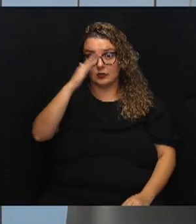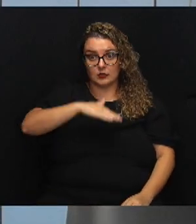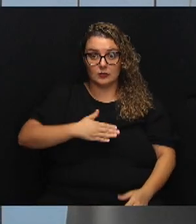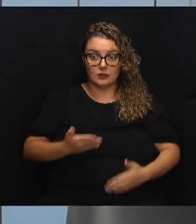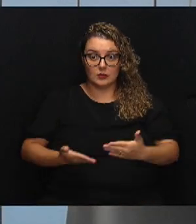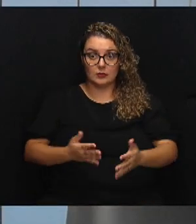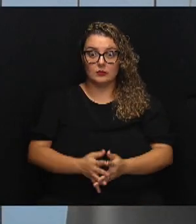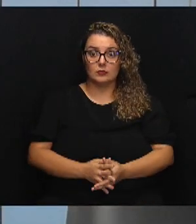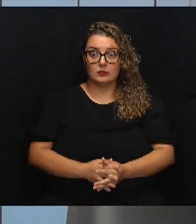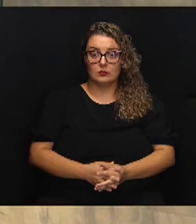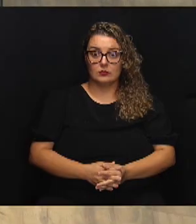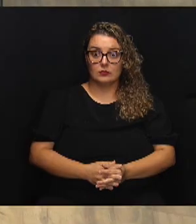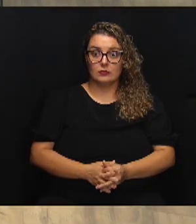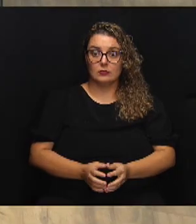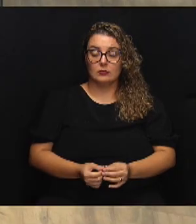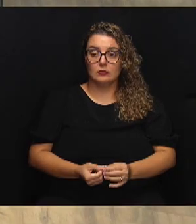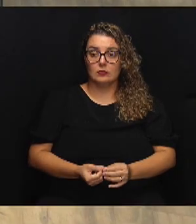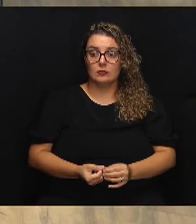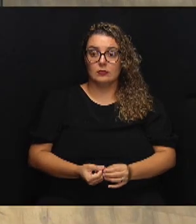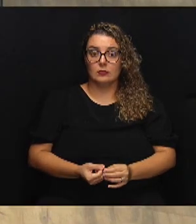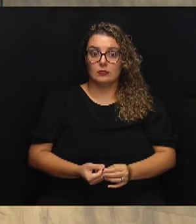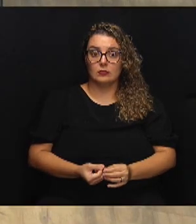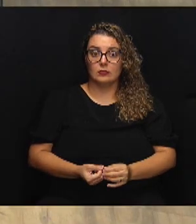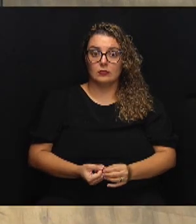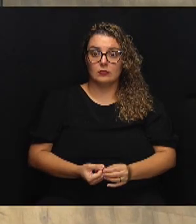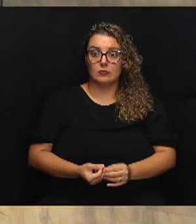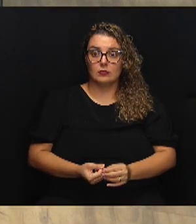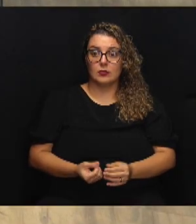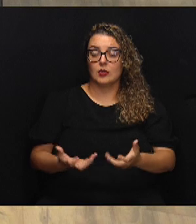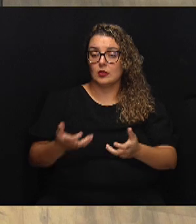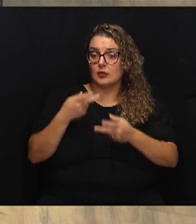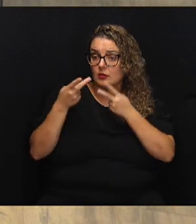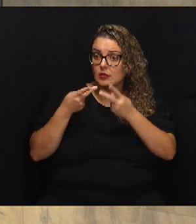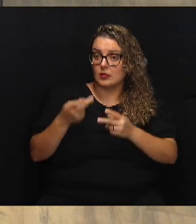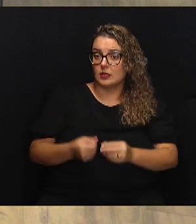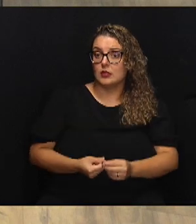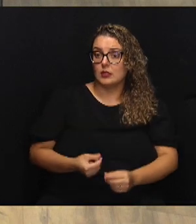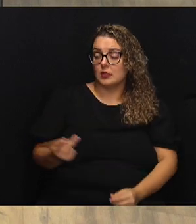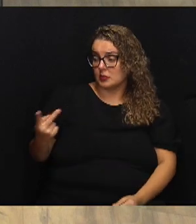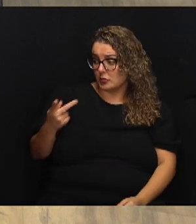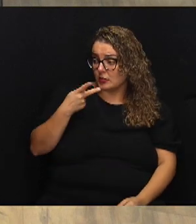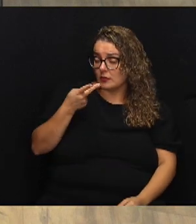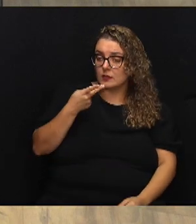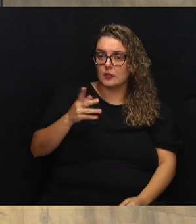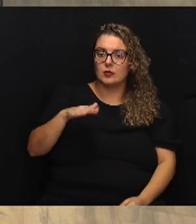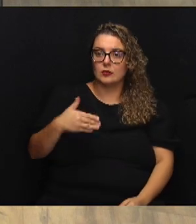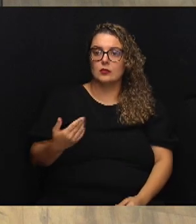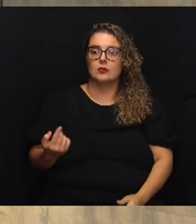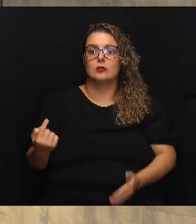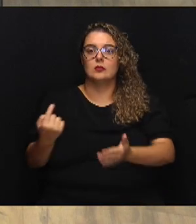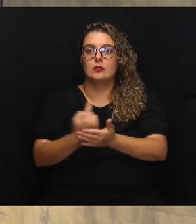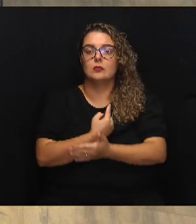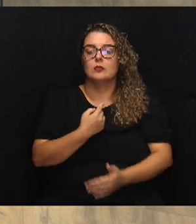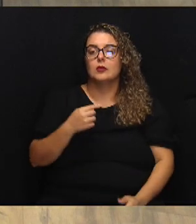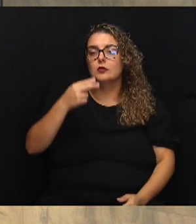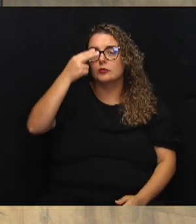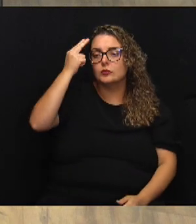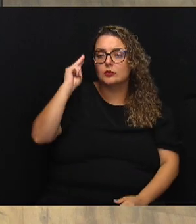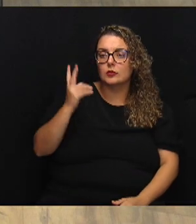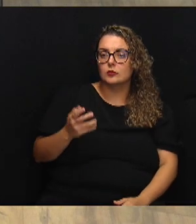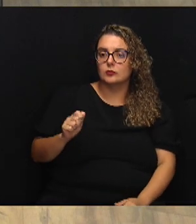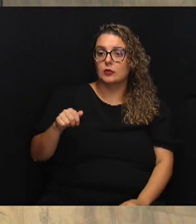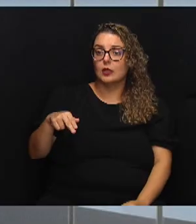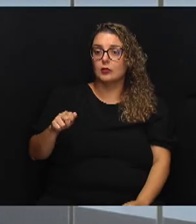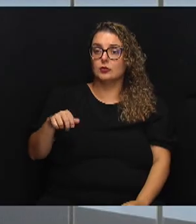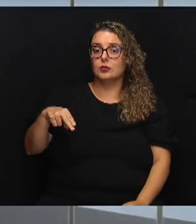Você quer fazer uma parte? Não, eu queria fazer só um comentário na fala de vocês. quando você perguntou, Gabriel, sobre a questão do